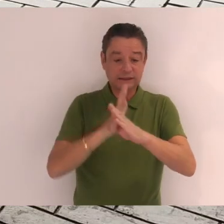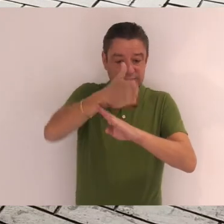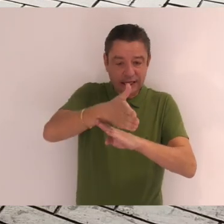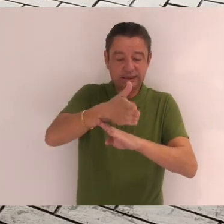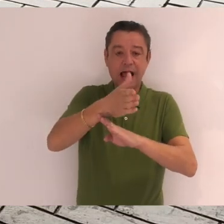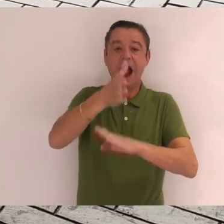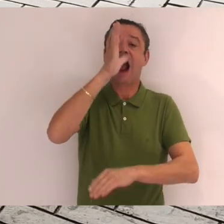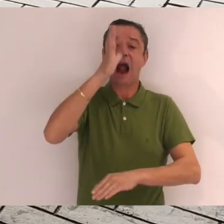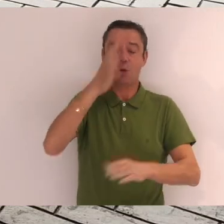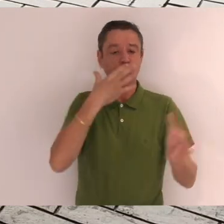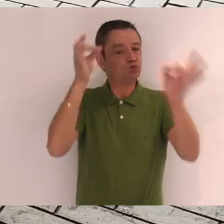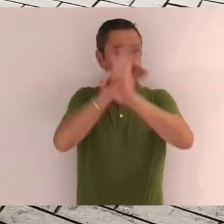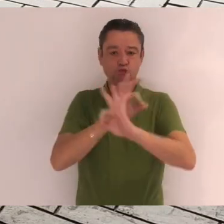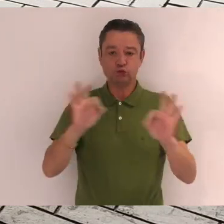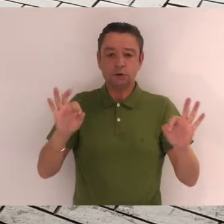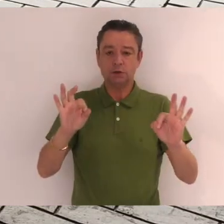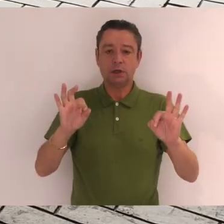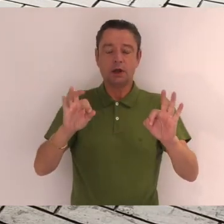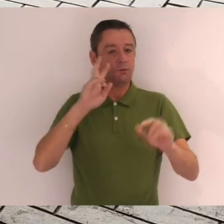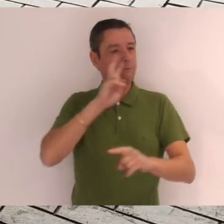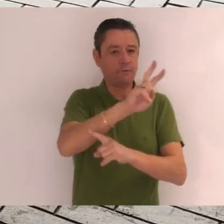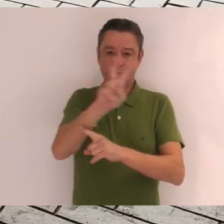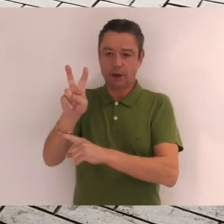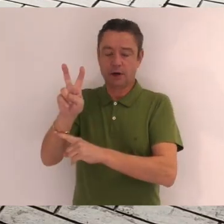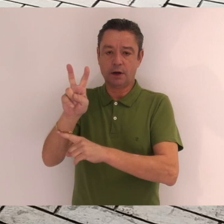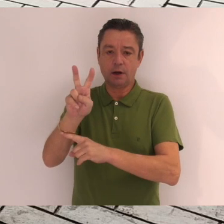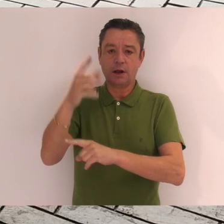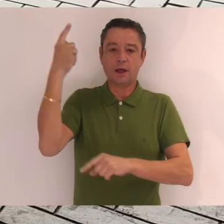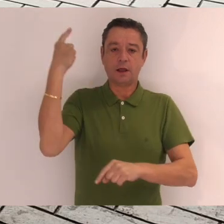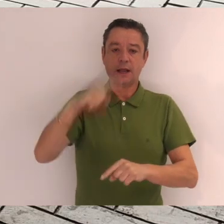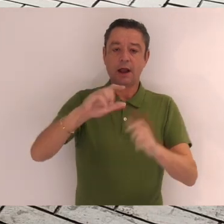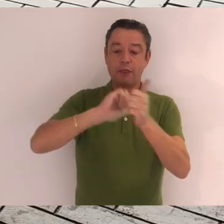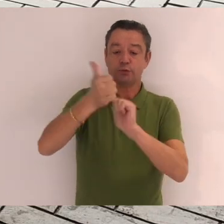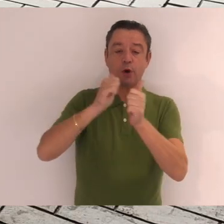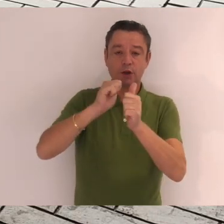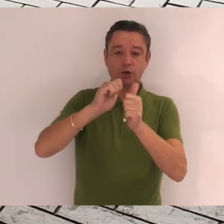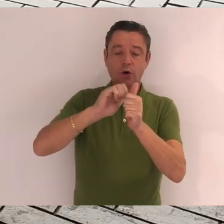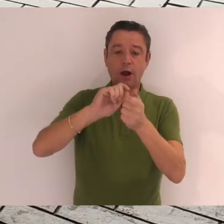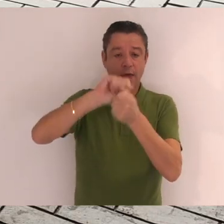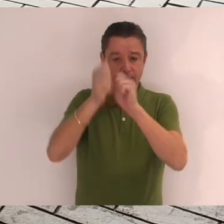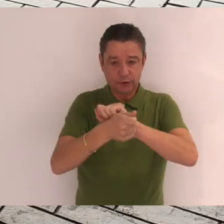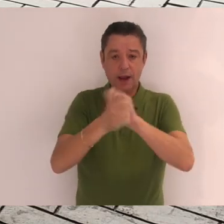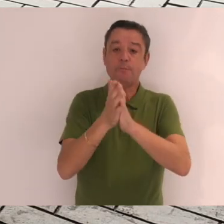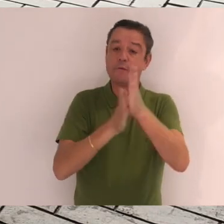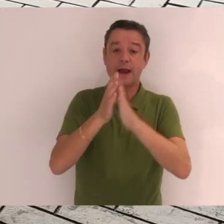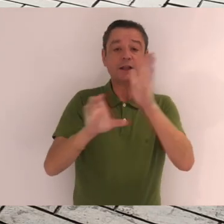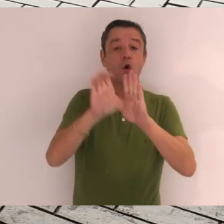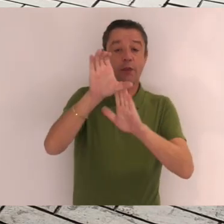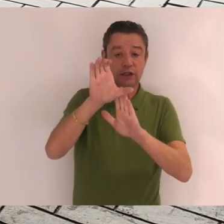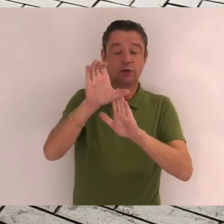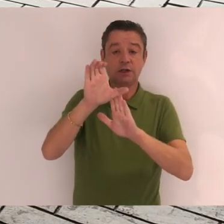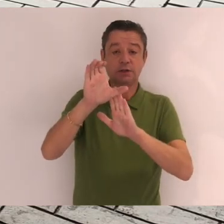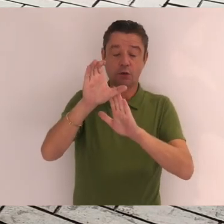a água excelente EA resultados estão à vista e ganhou para ele pode Esporte adaptado aproveitem as condições querer